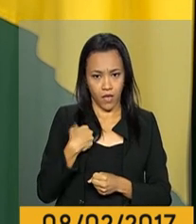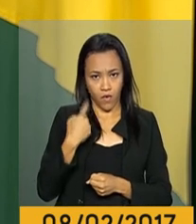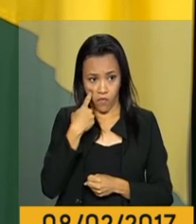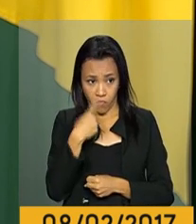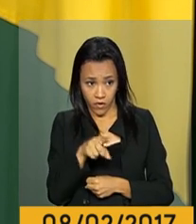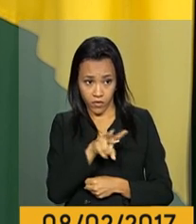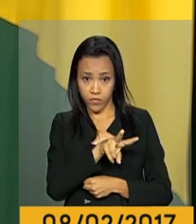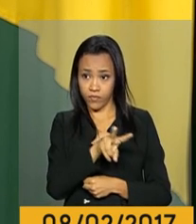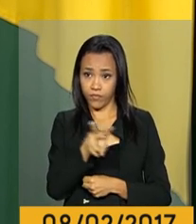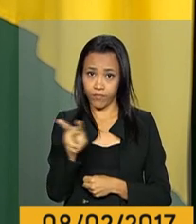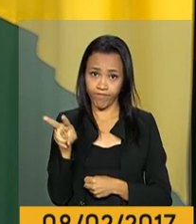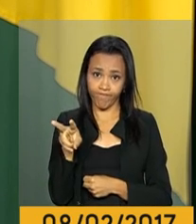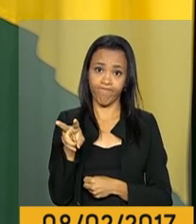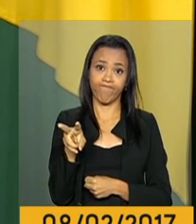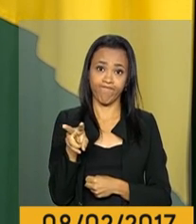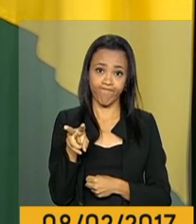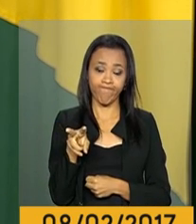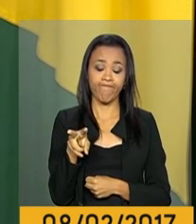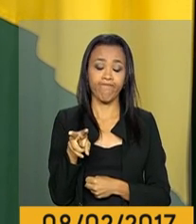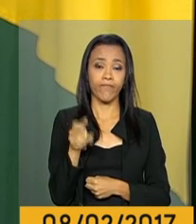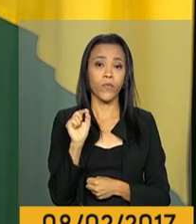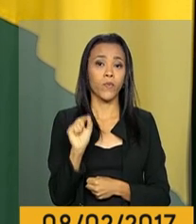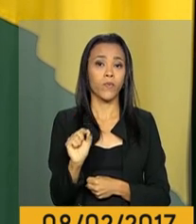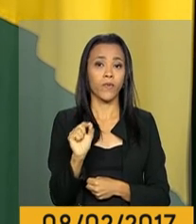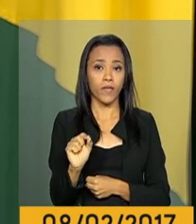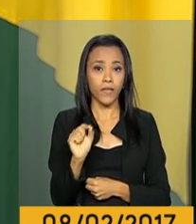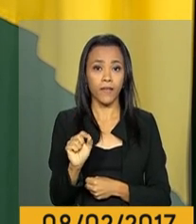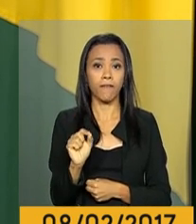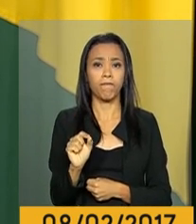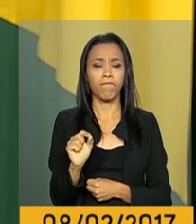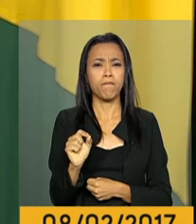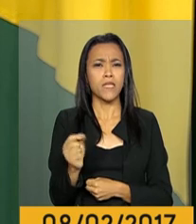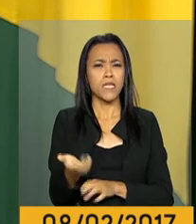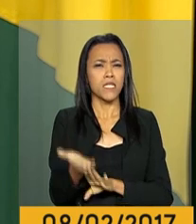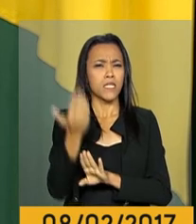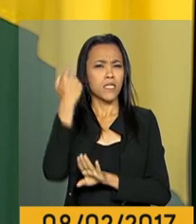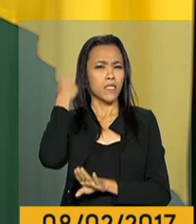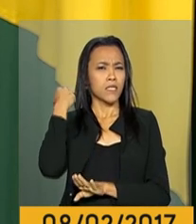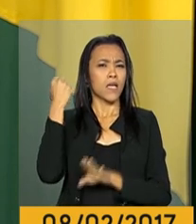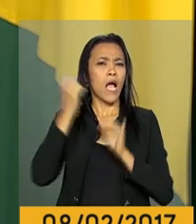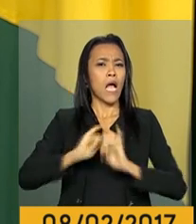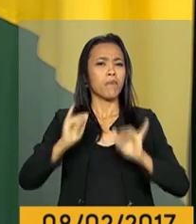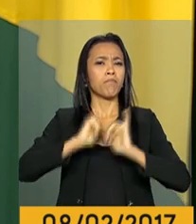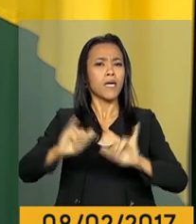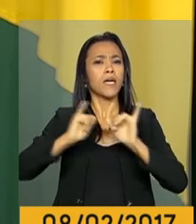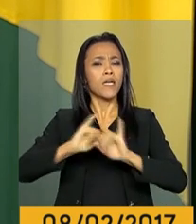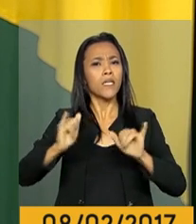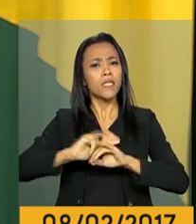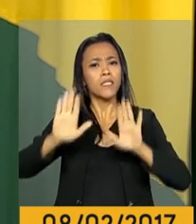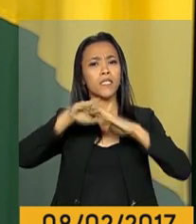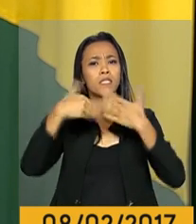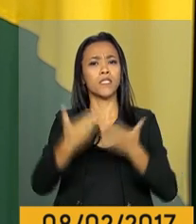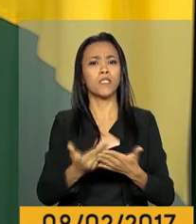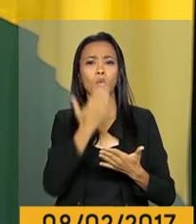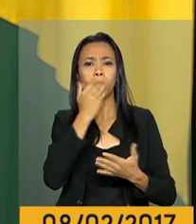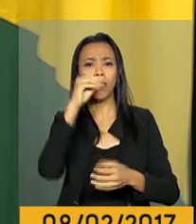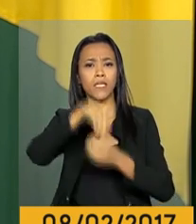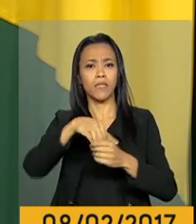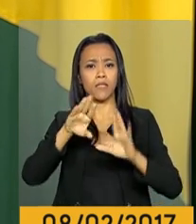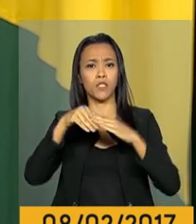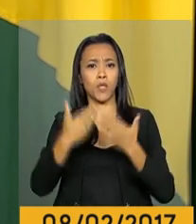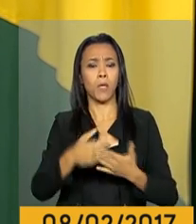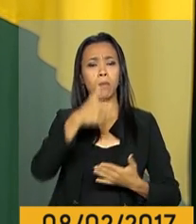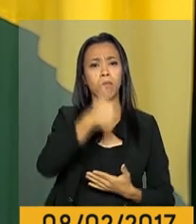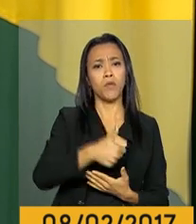é interessante o fato história que ele é herdeiro da campanha da merenda escolar lançada em 1955 pelo